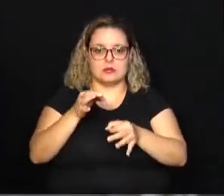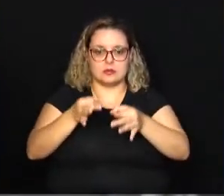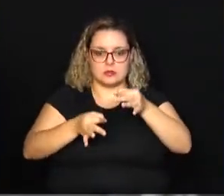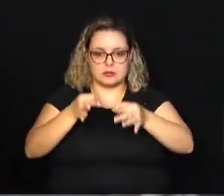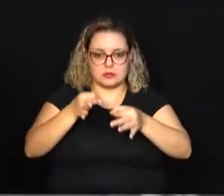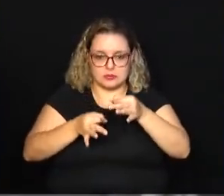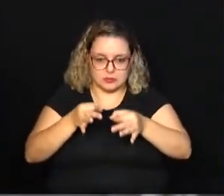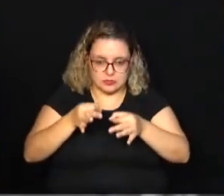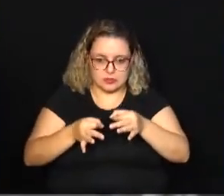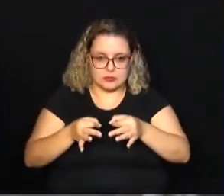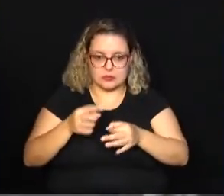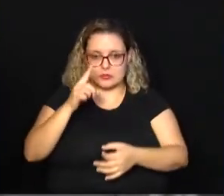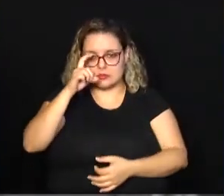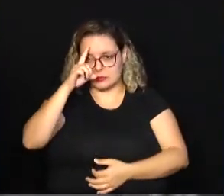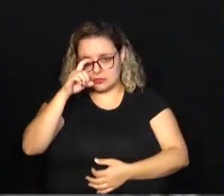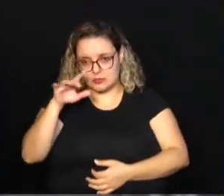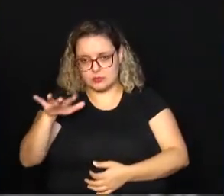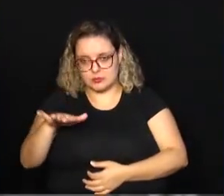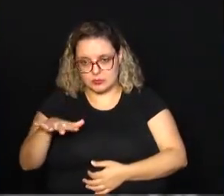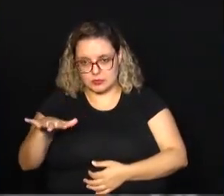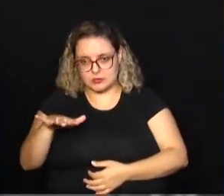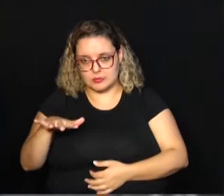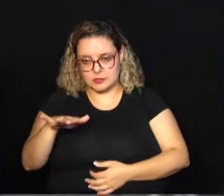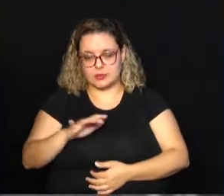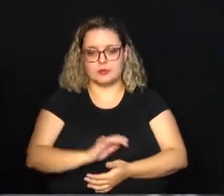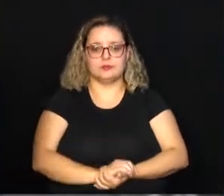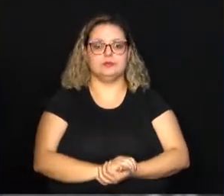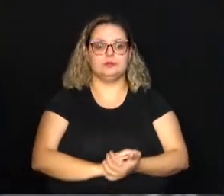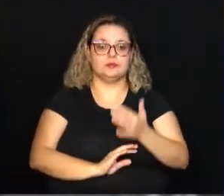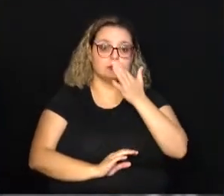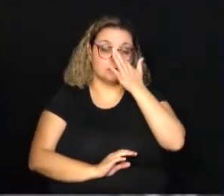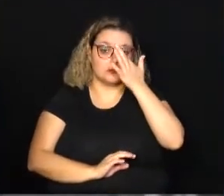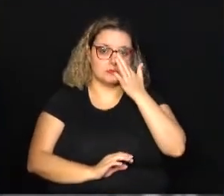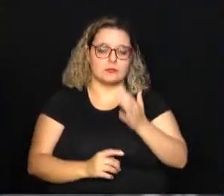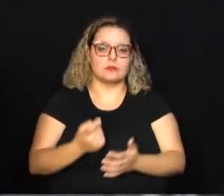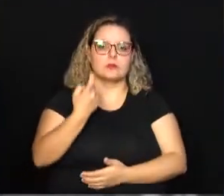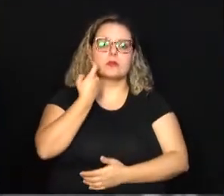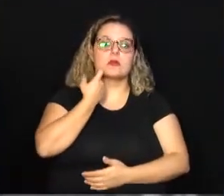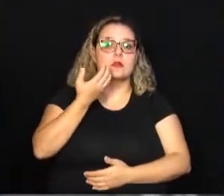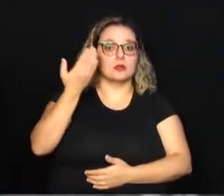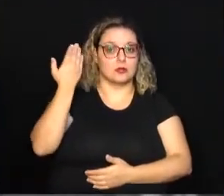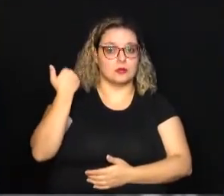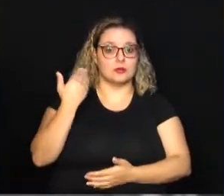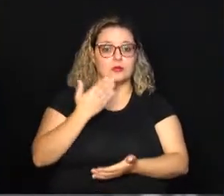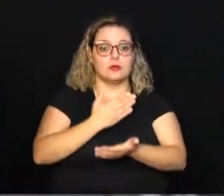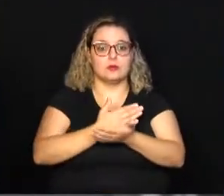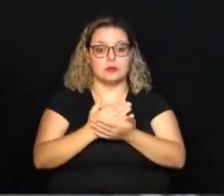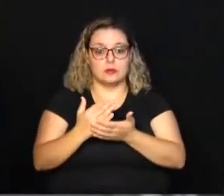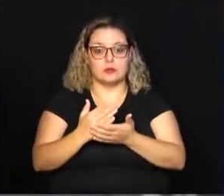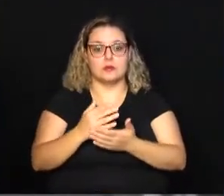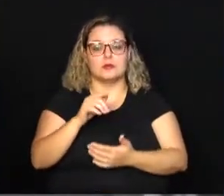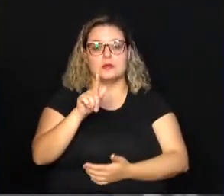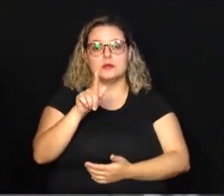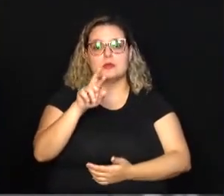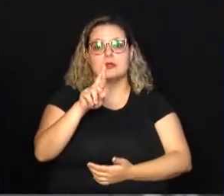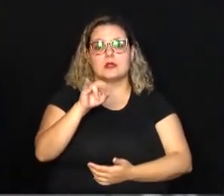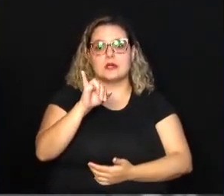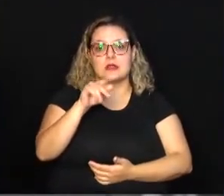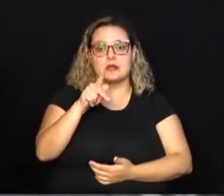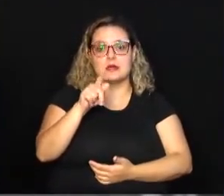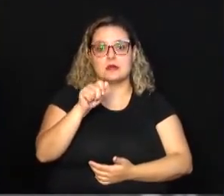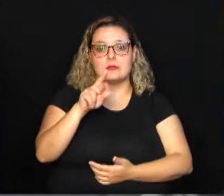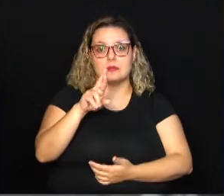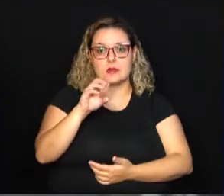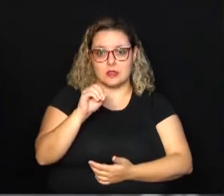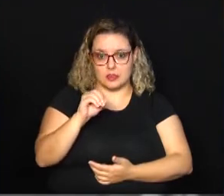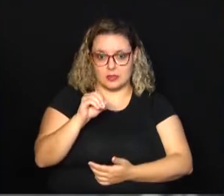nós fizemos do hospital. A sexta-feira passada, começamos a funcionar como gripário. Nós tiramos o